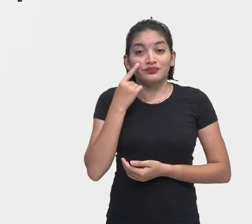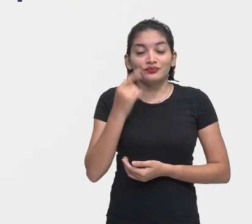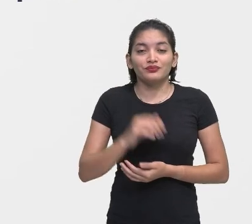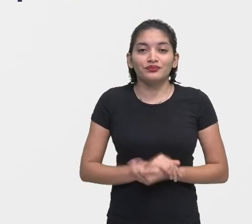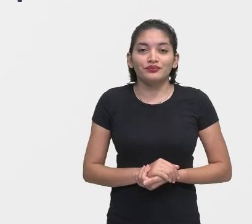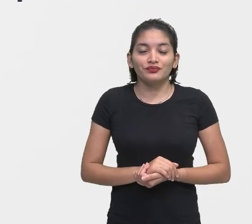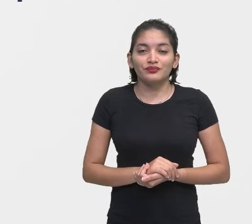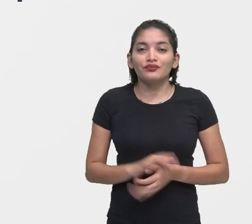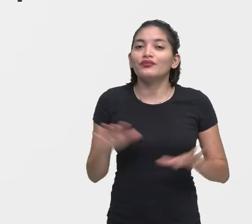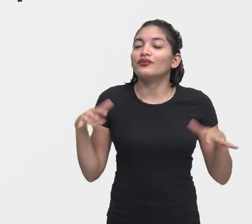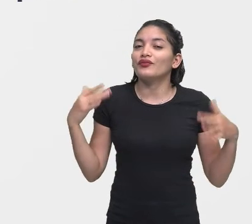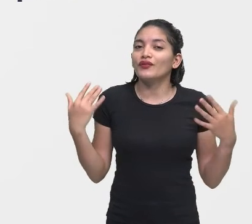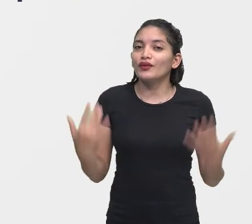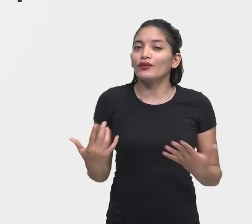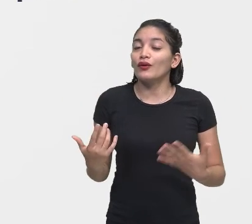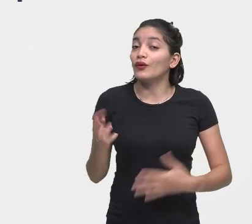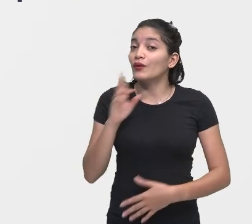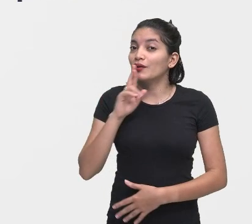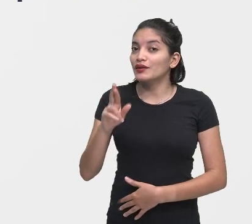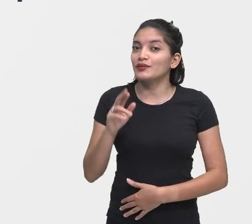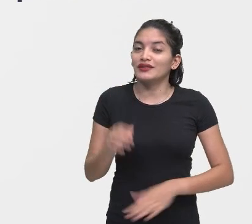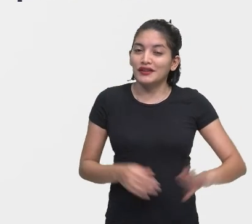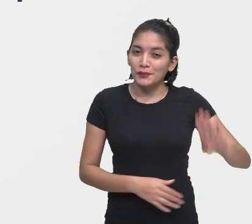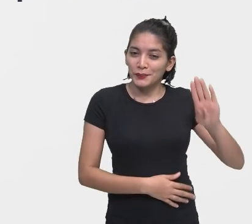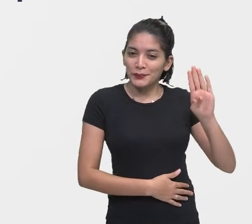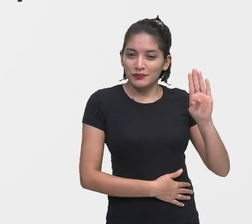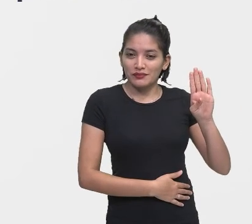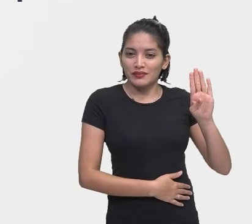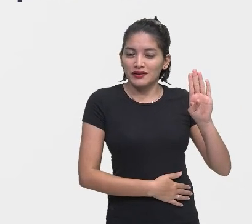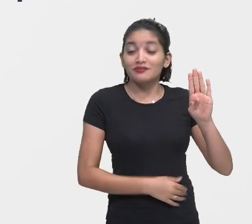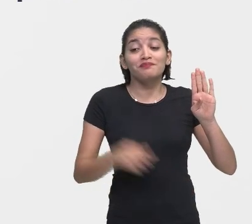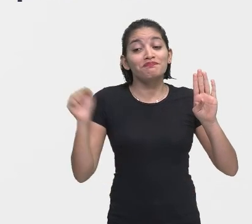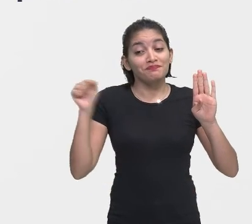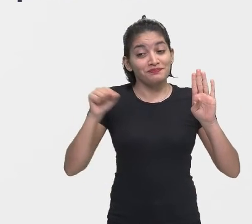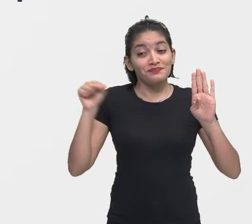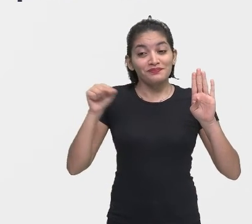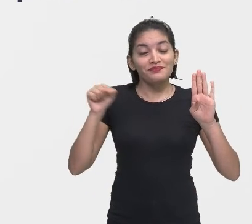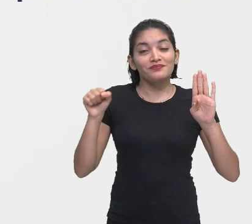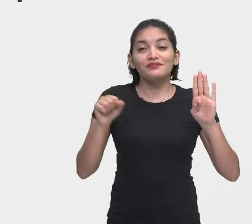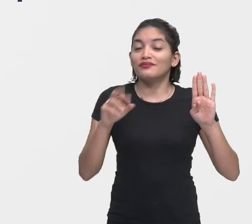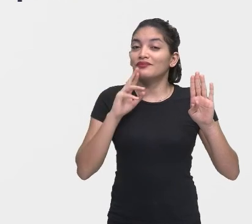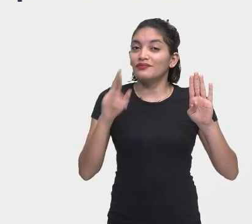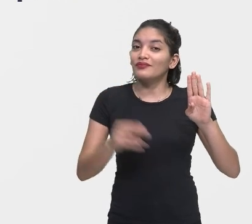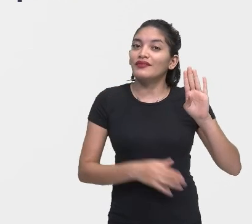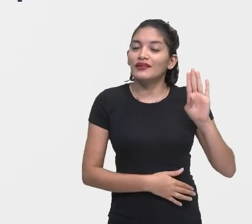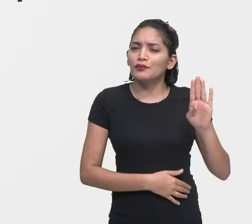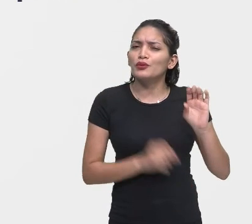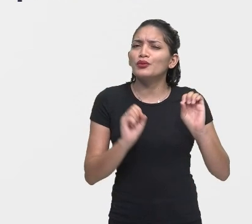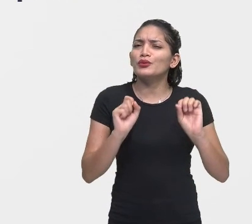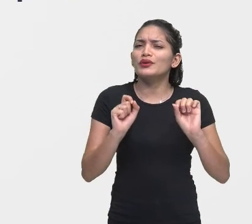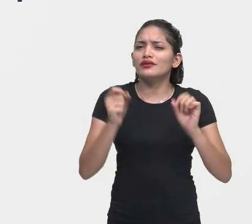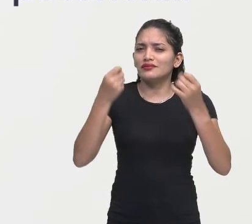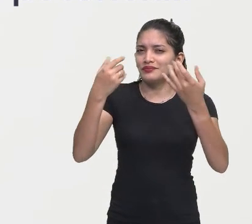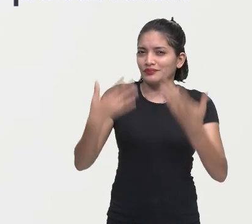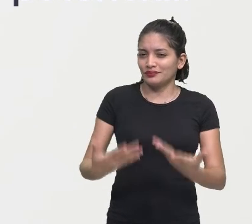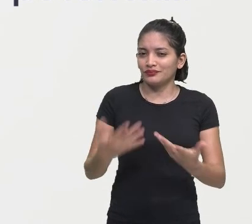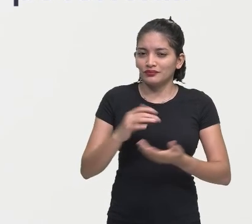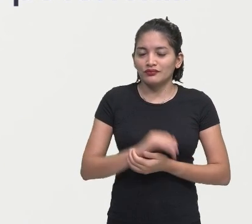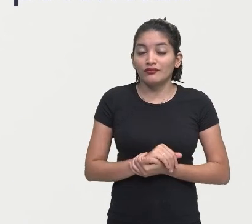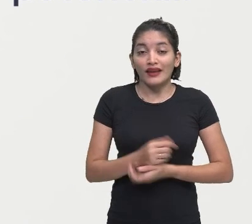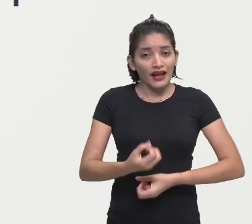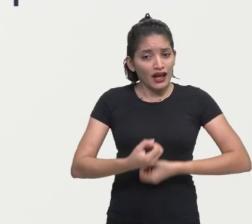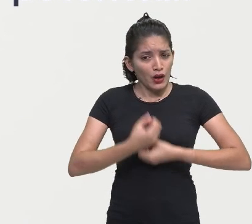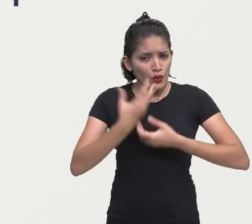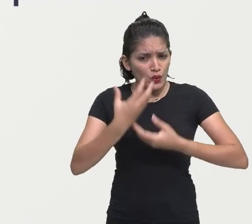vamos circular então a letra B. Isso mesmo. A letra B diz o seguinte: o